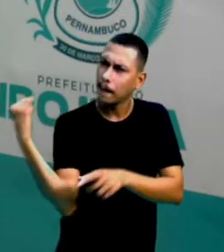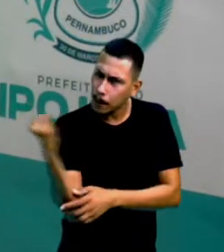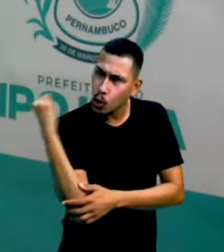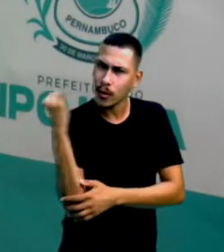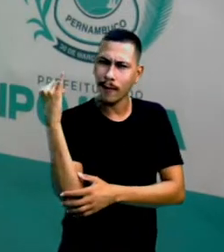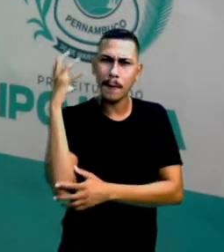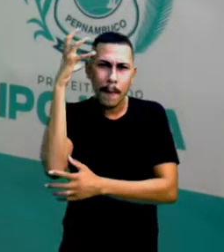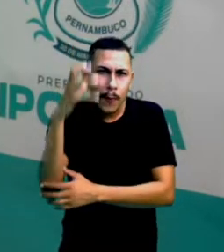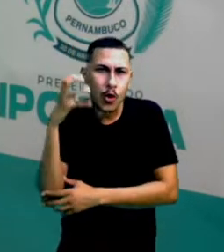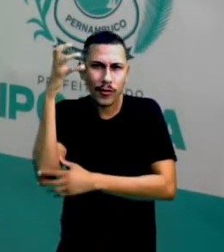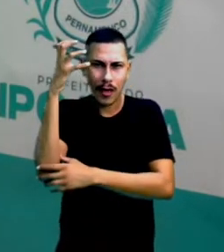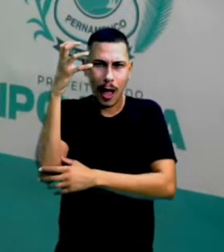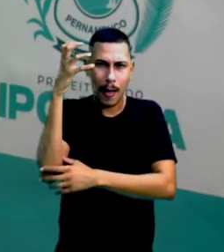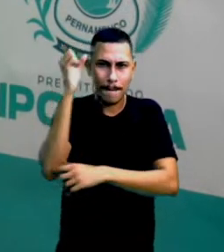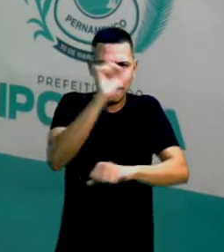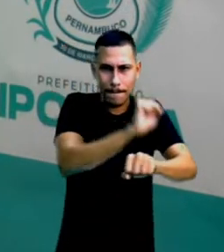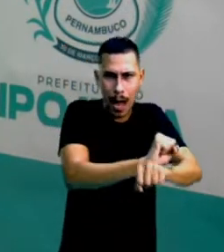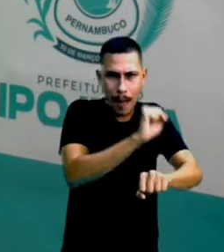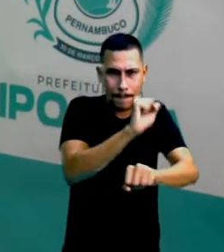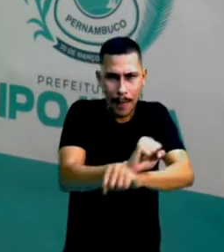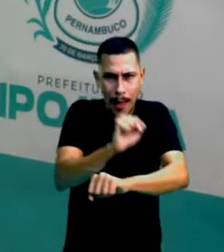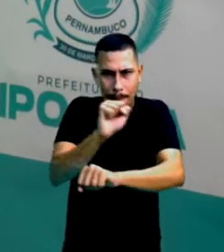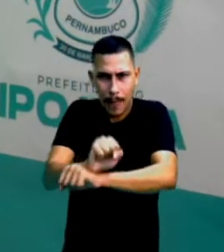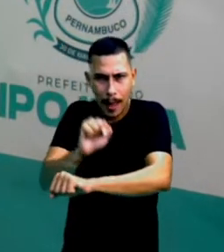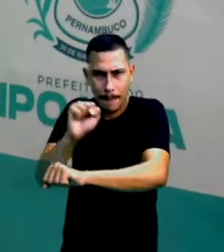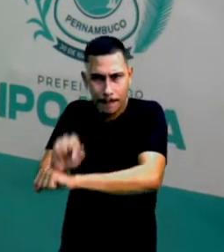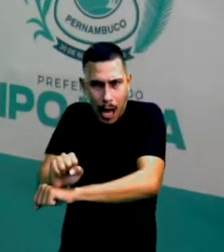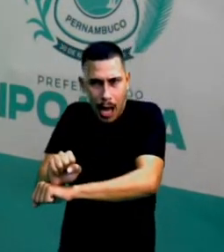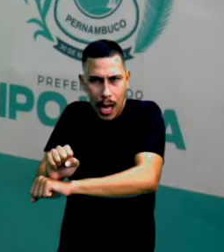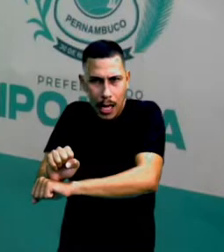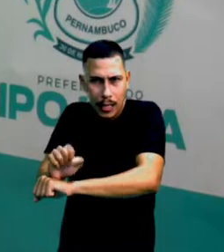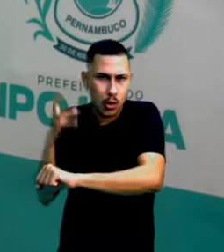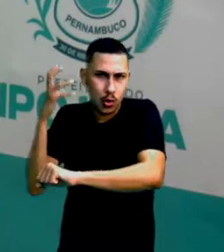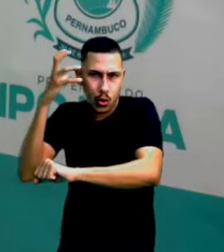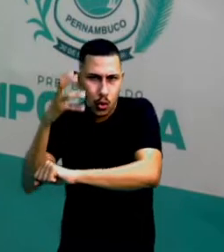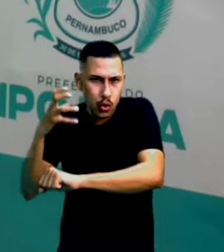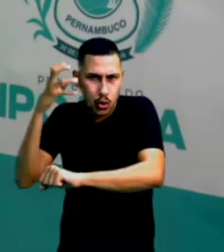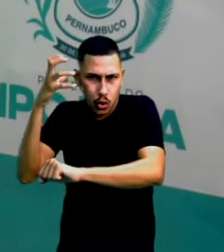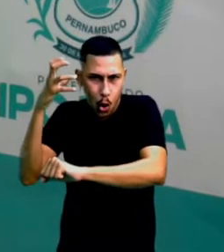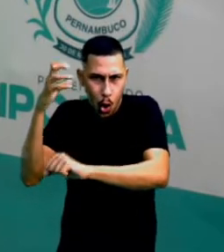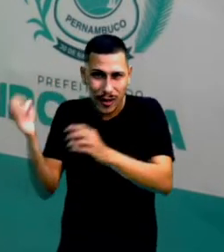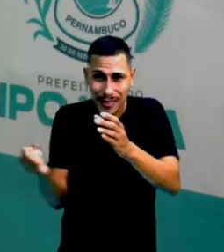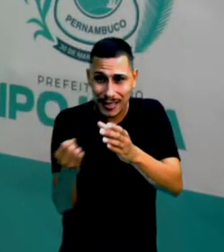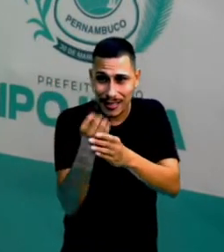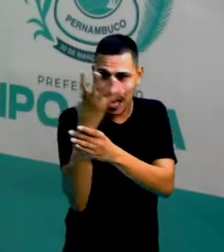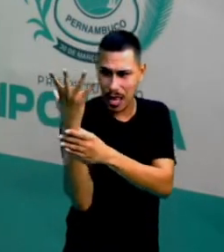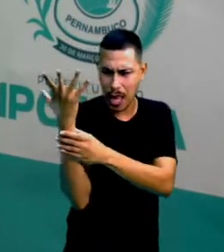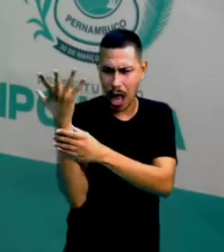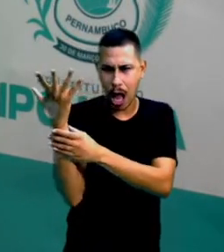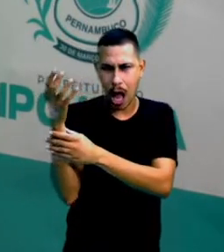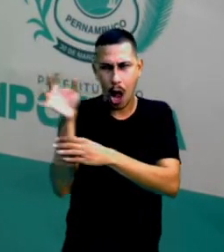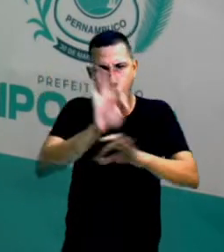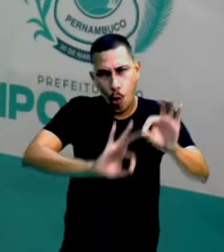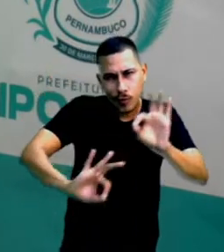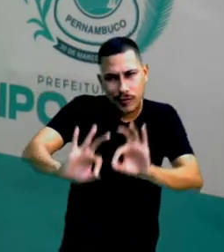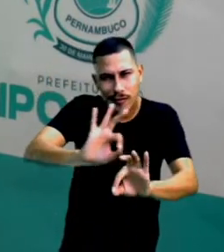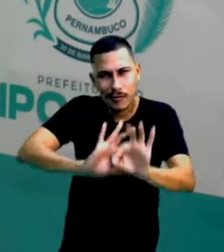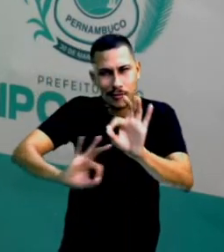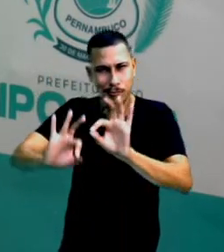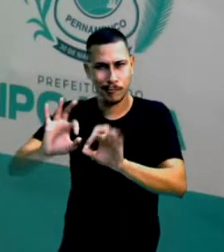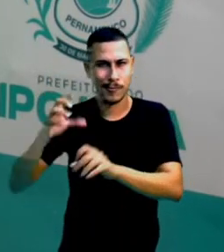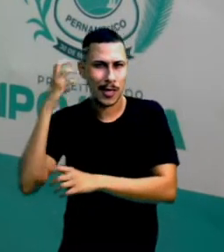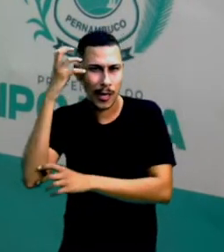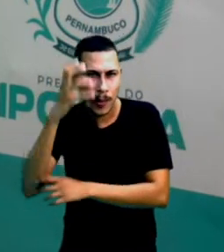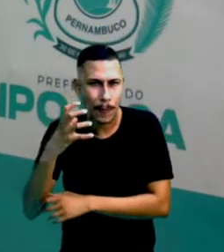os intervalos entre uma nota e outra vão dá a melodia vão dar o ritmo